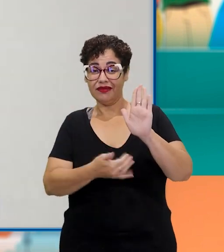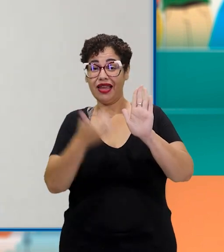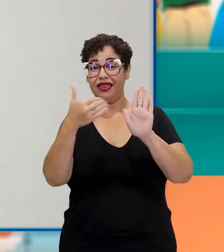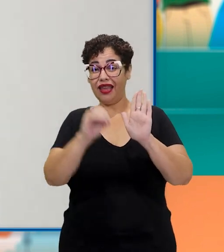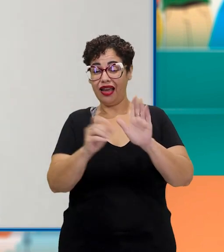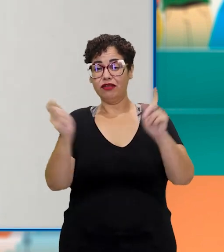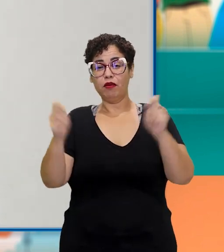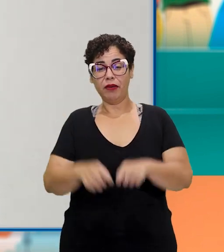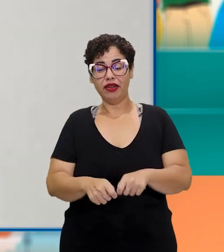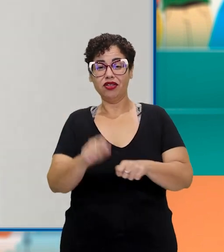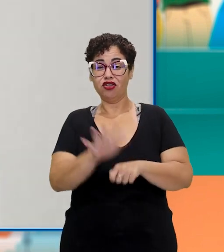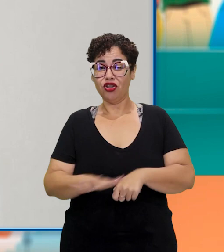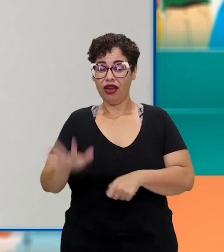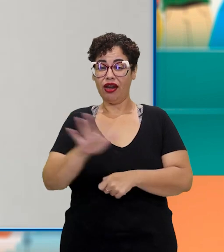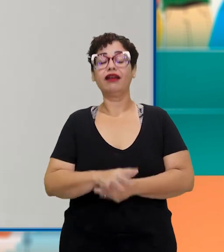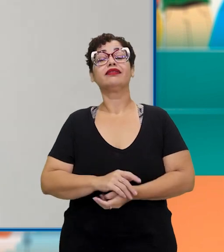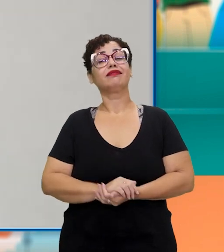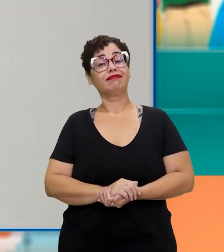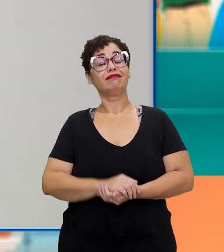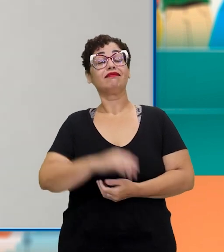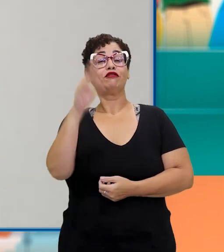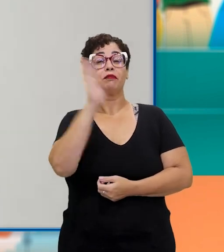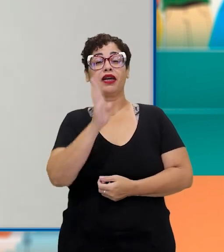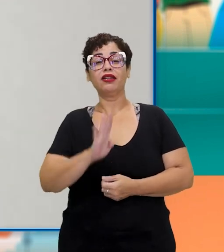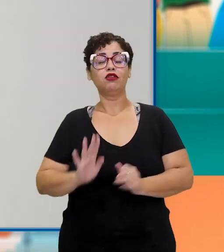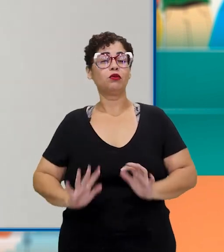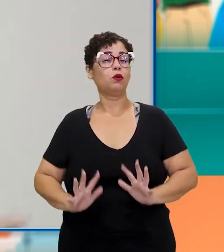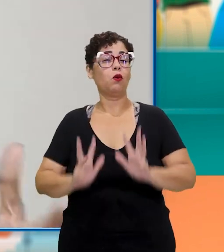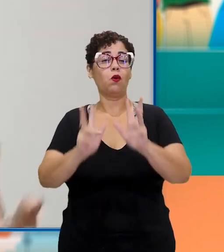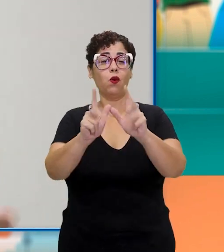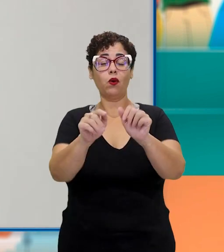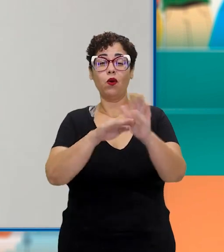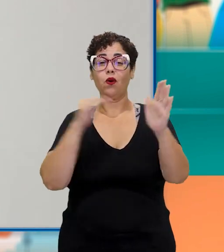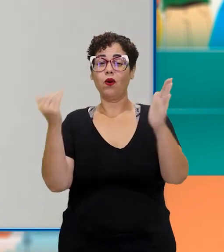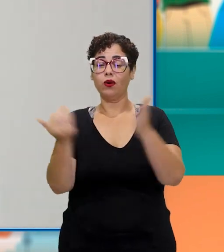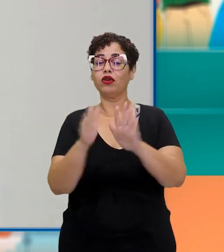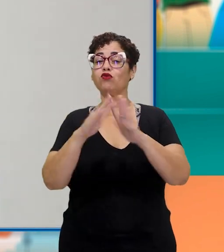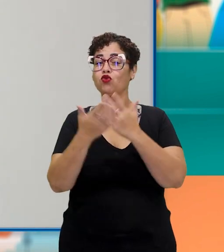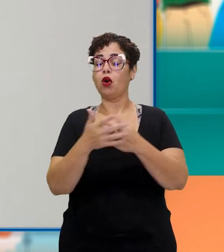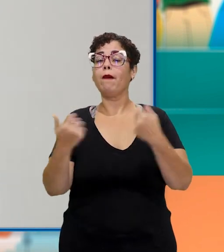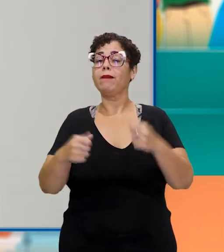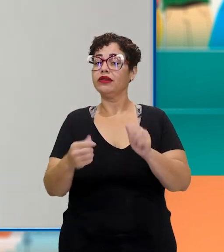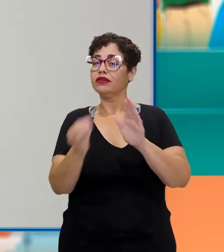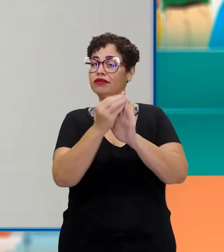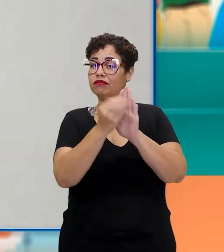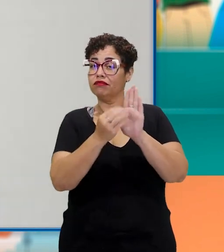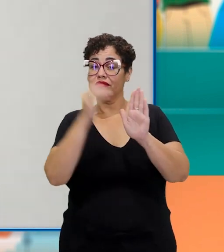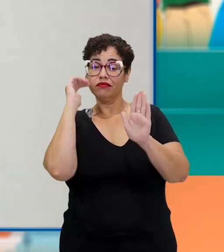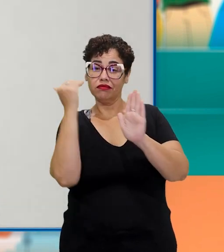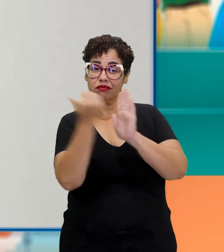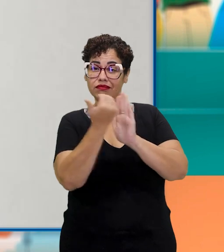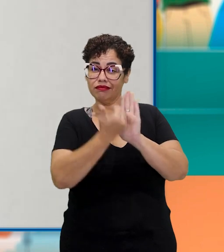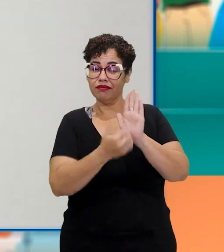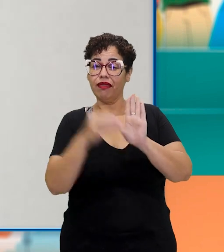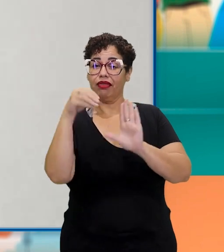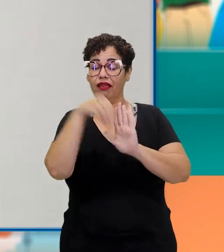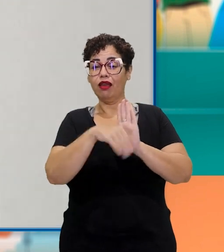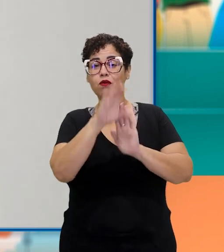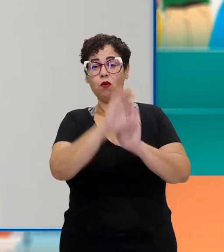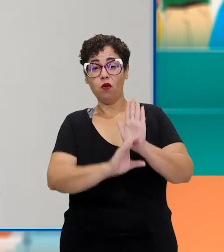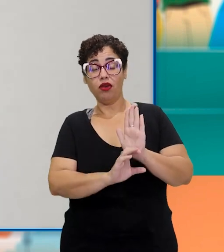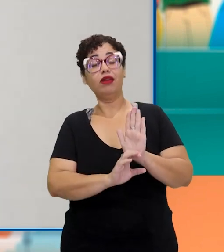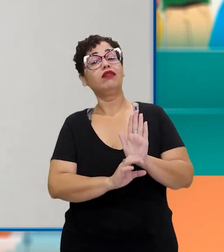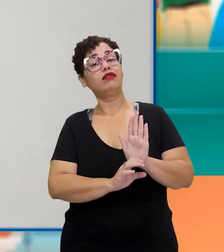10 competências gerais. No Brasil, todas as escolas devem contemplar as competências socioemocionais em